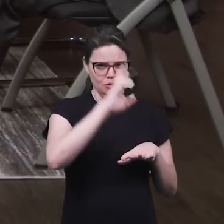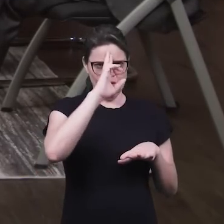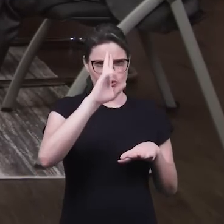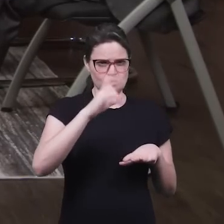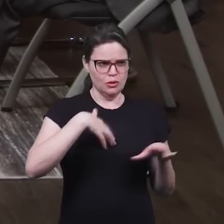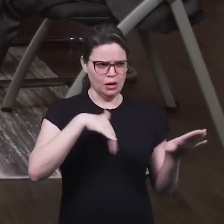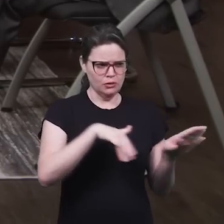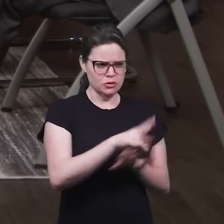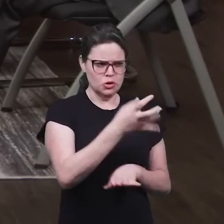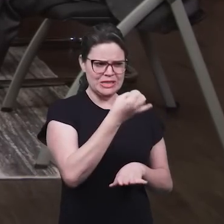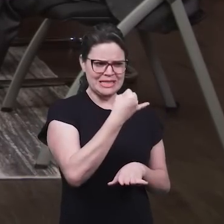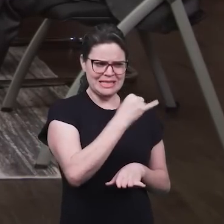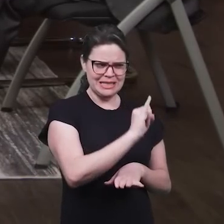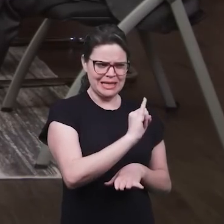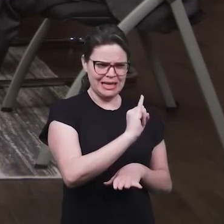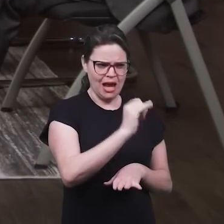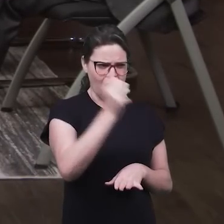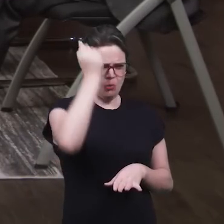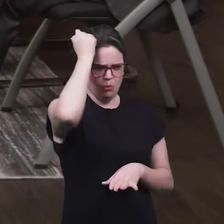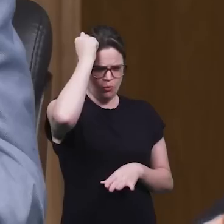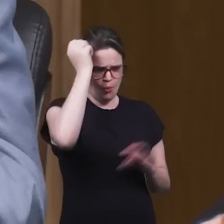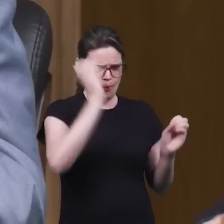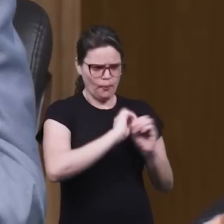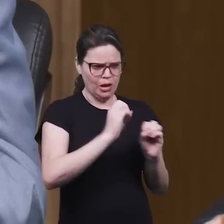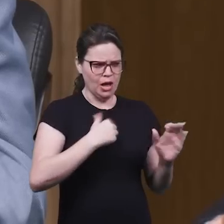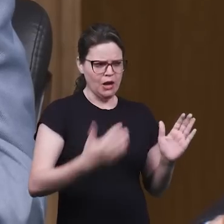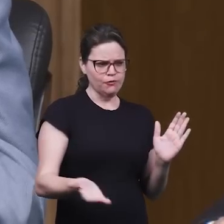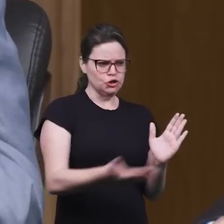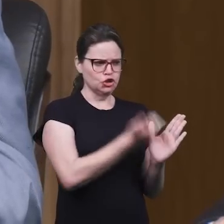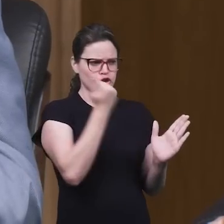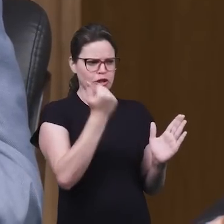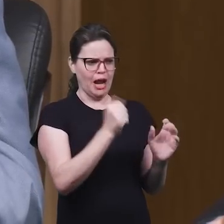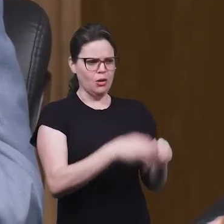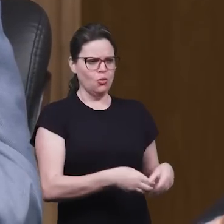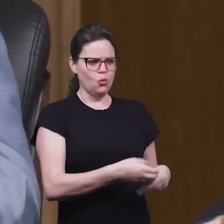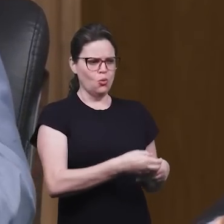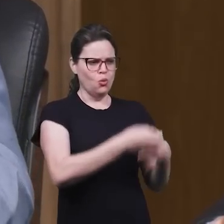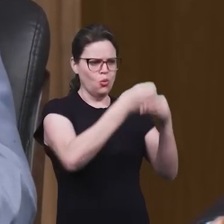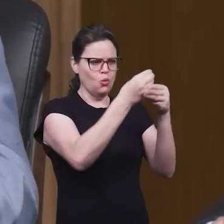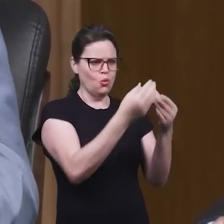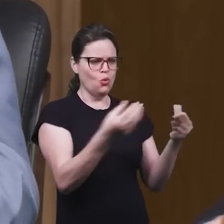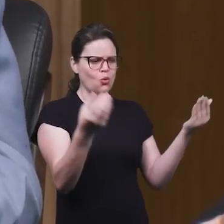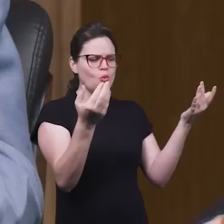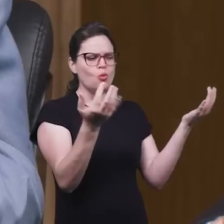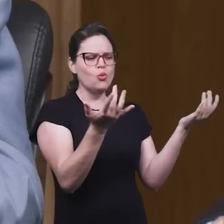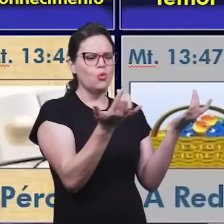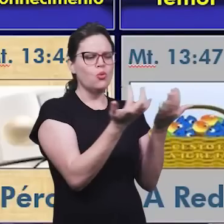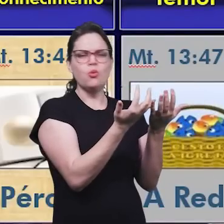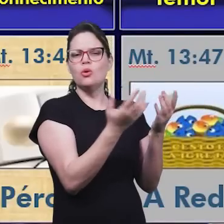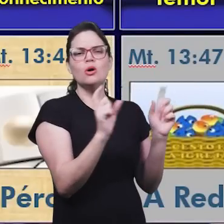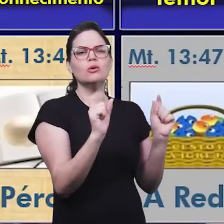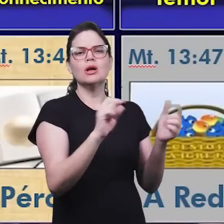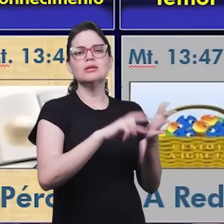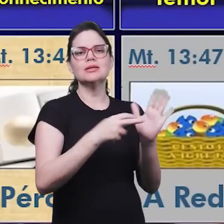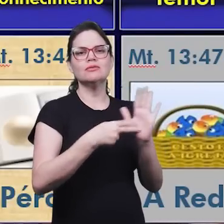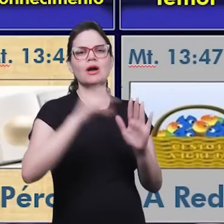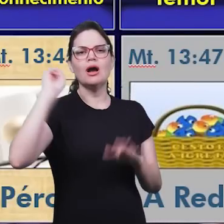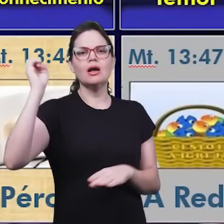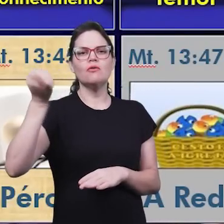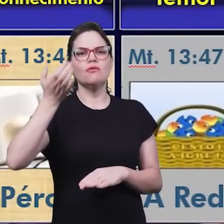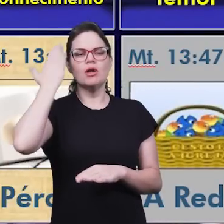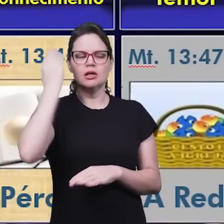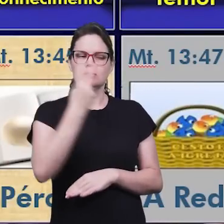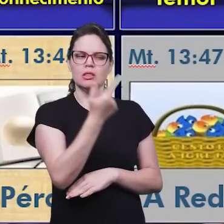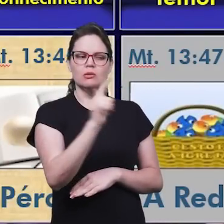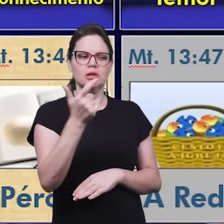tirar a revelação. Ninguém vai ter uma revelação daqui para frente. O que depois você vai ver